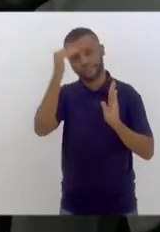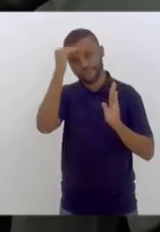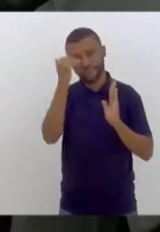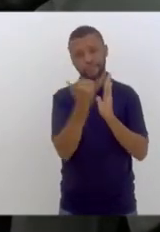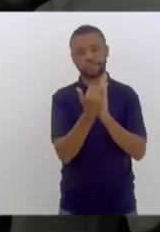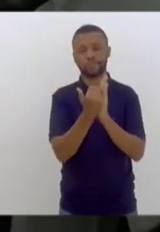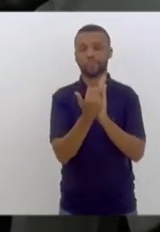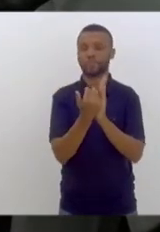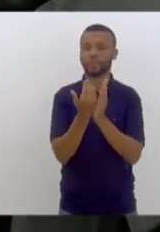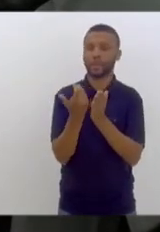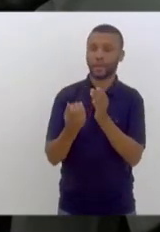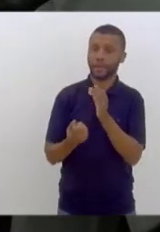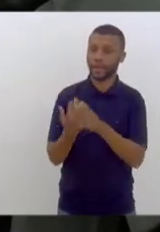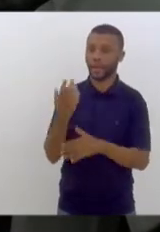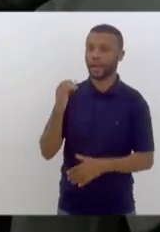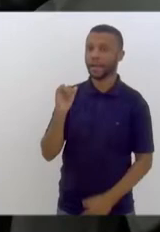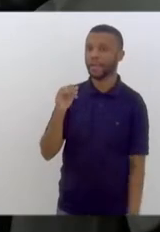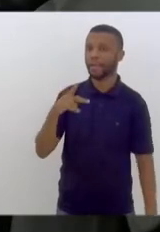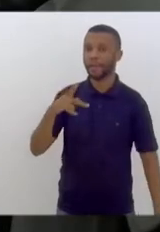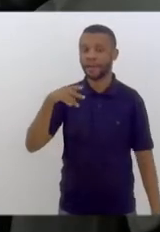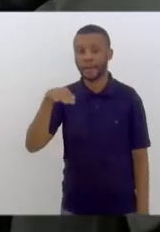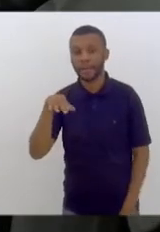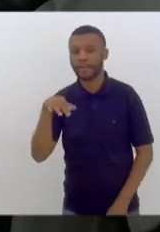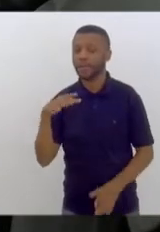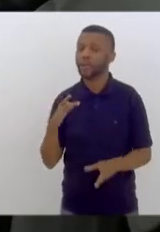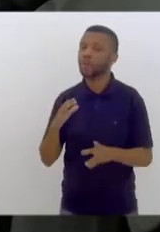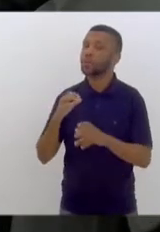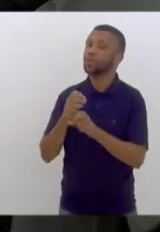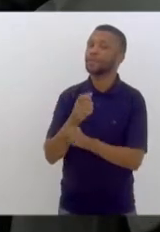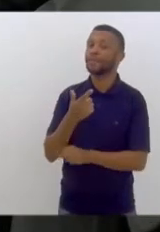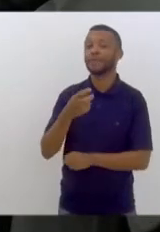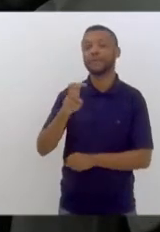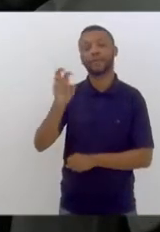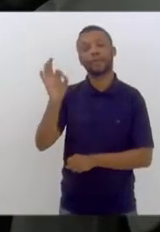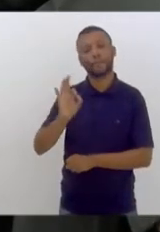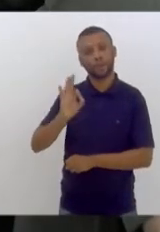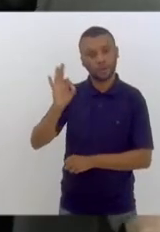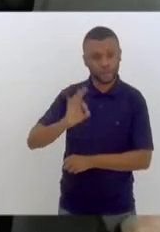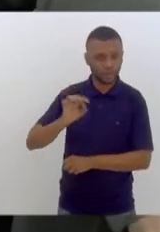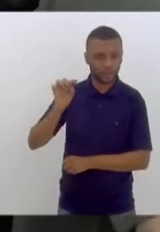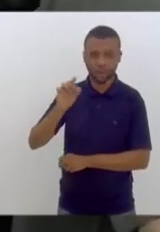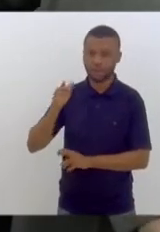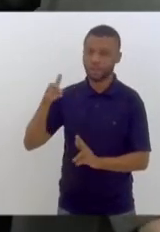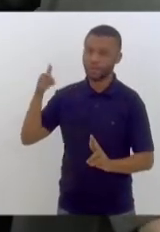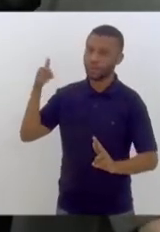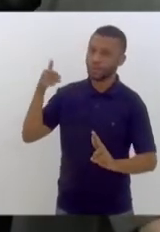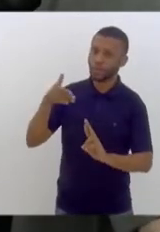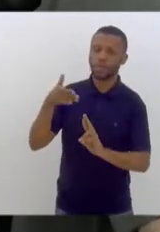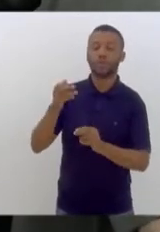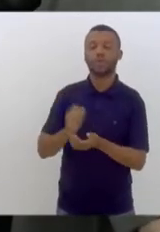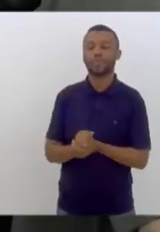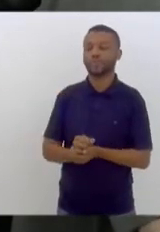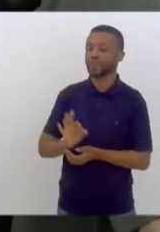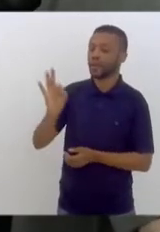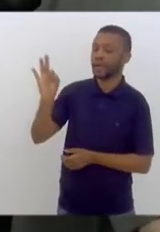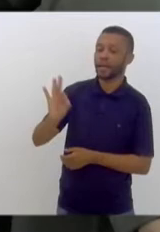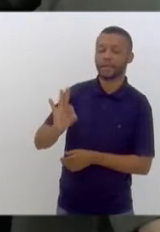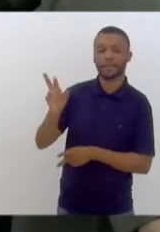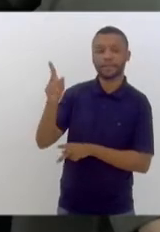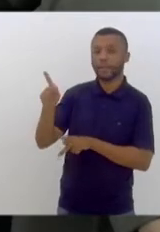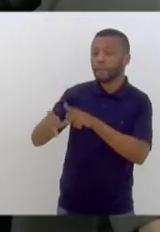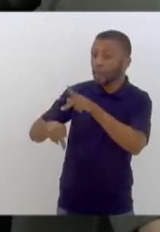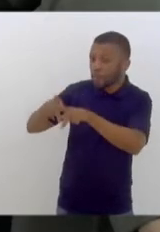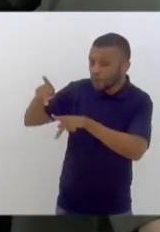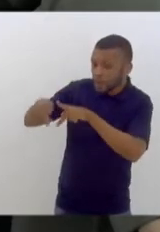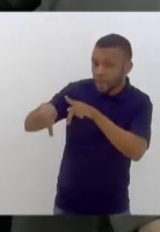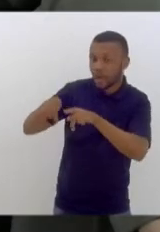para formar o IPM, né, nesses 25%, são fatiados em índice de população, no patamar de 5,7%, índice de